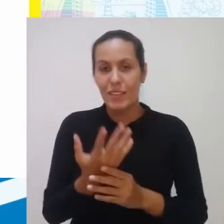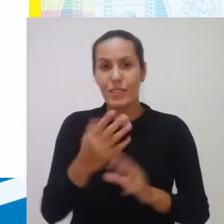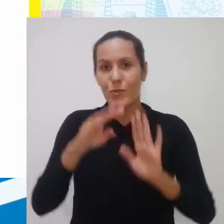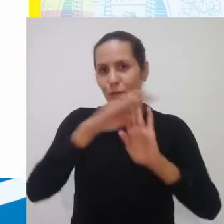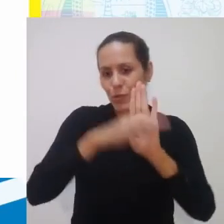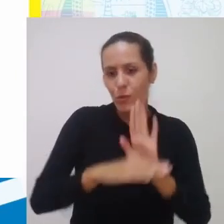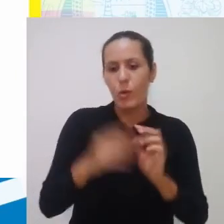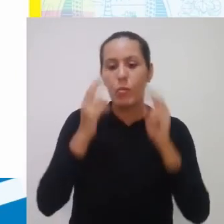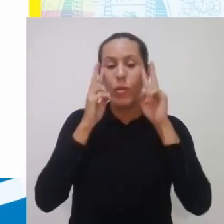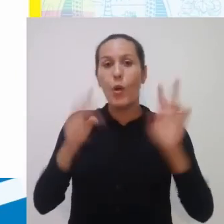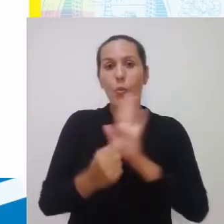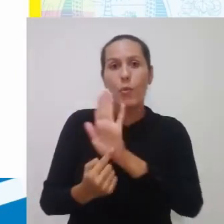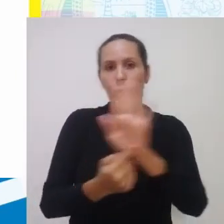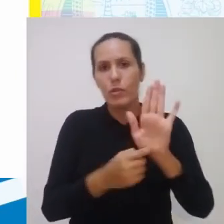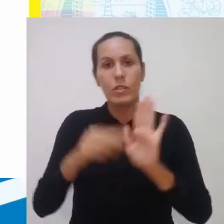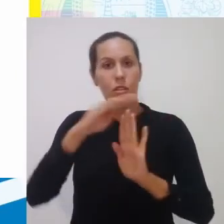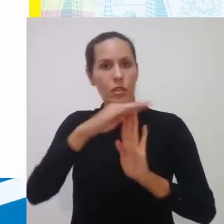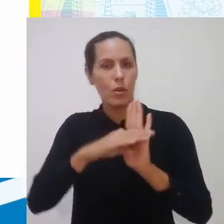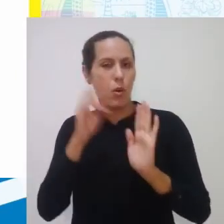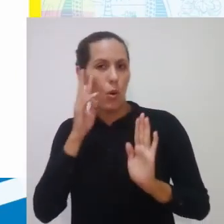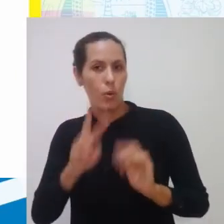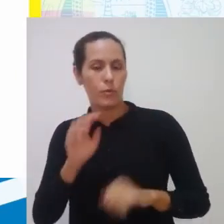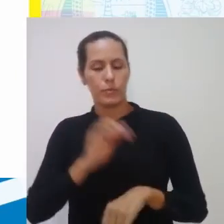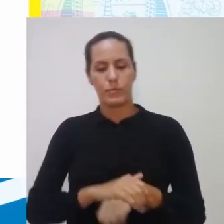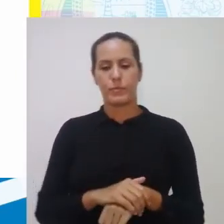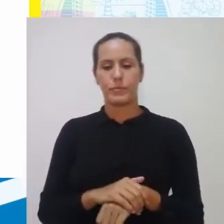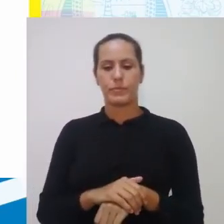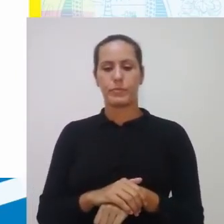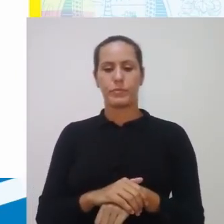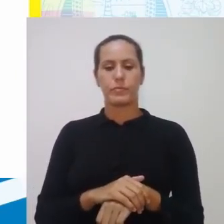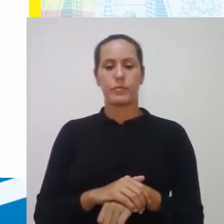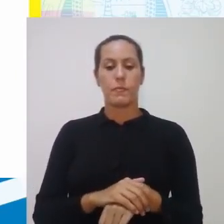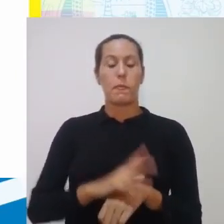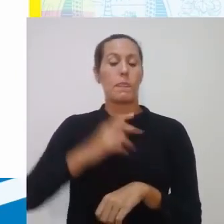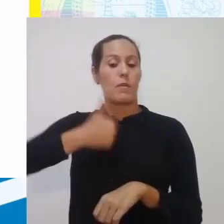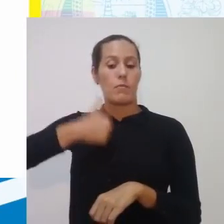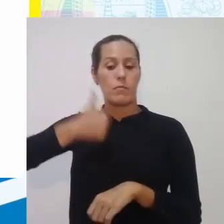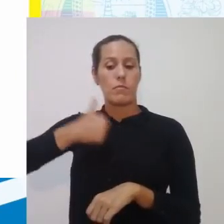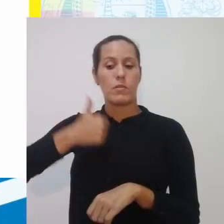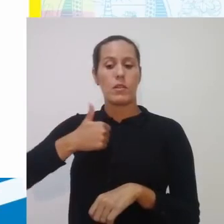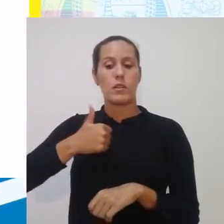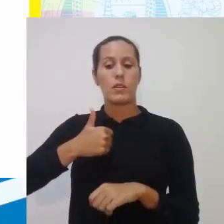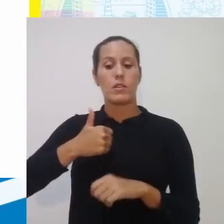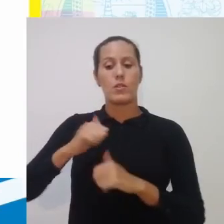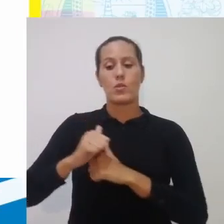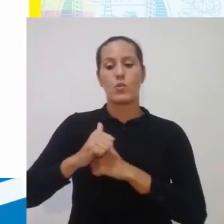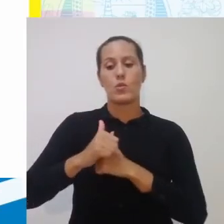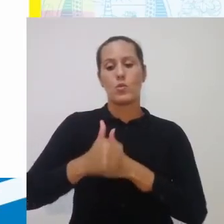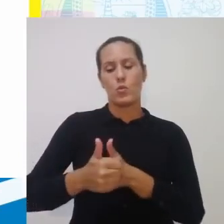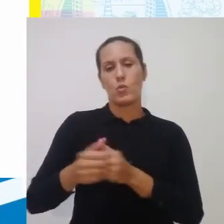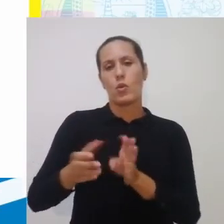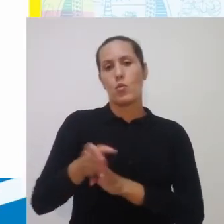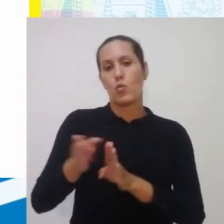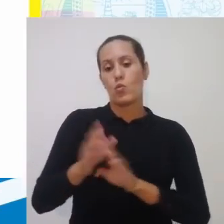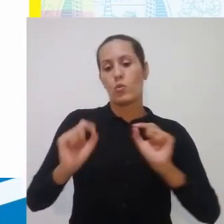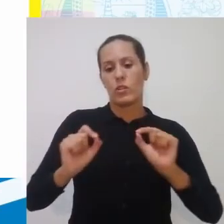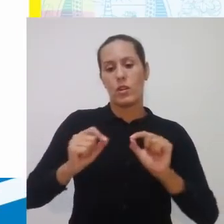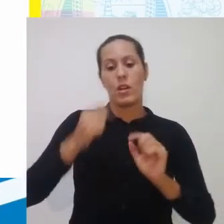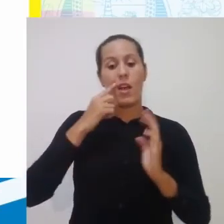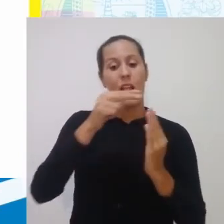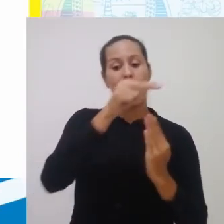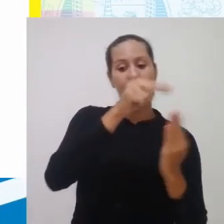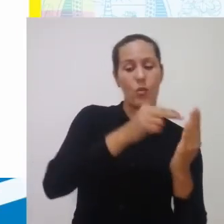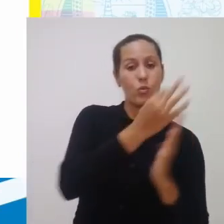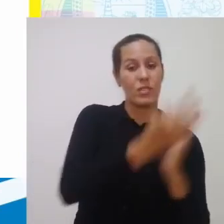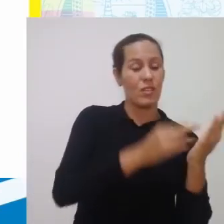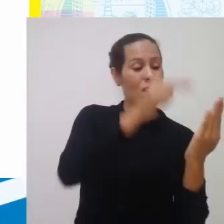criação de tópicos e trouxe para vocês olharem. Dá uma olhada nisso daí que eu trouxe para vocês. O primeiro que o Guia do Estudante indica para se fazer